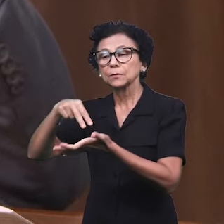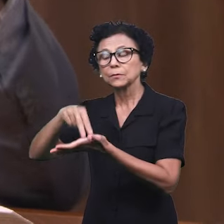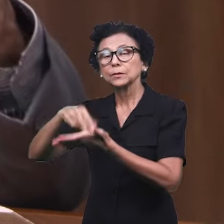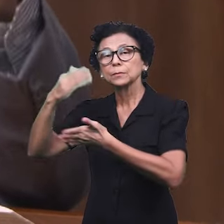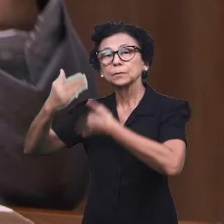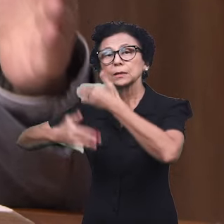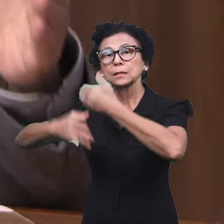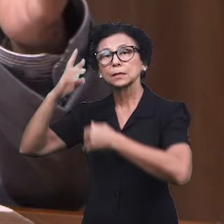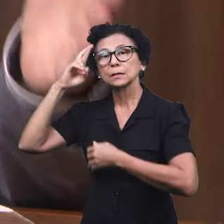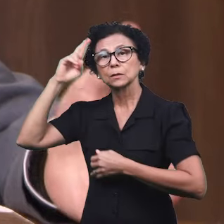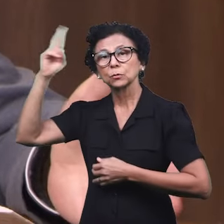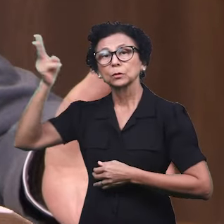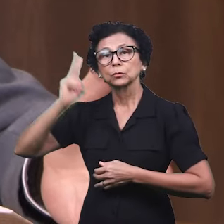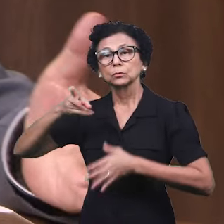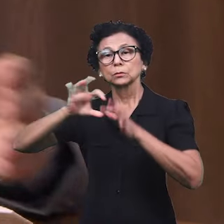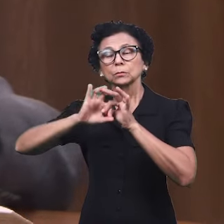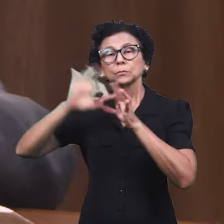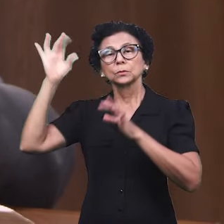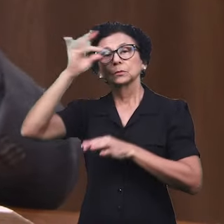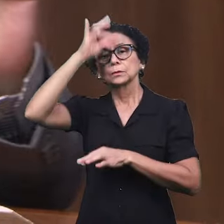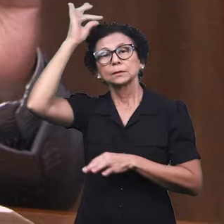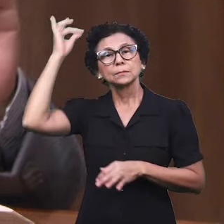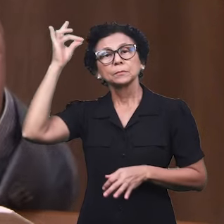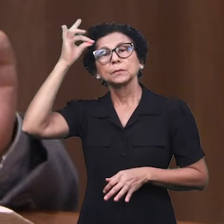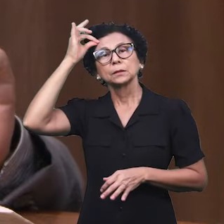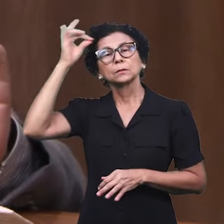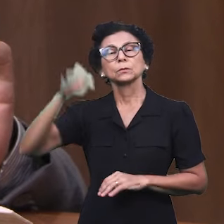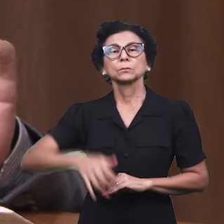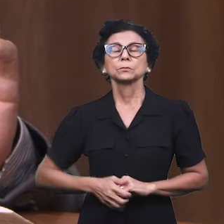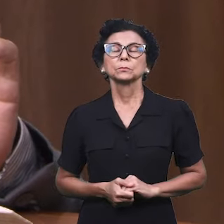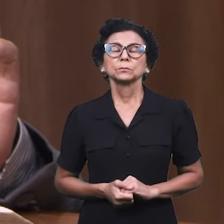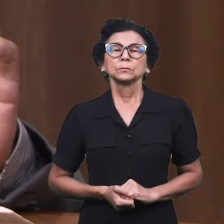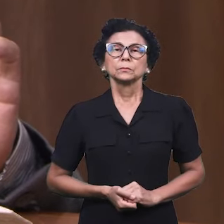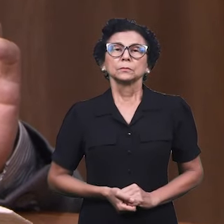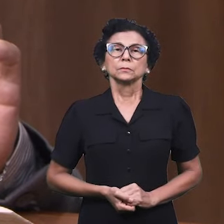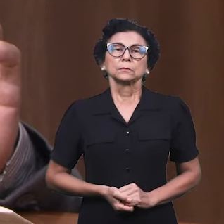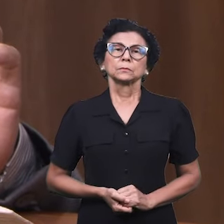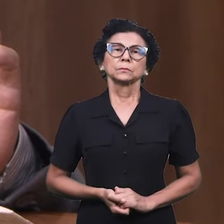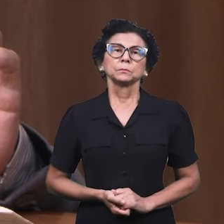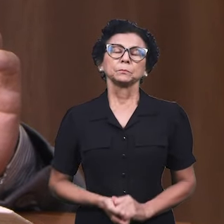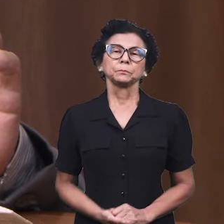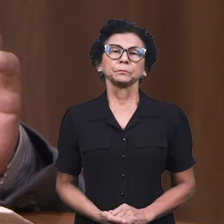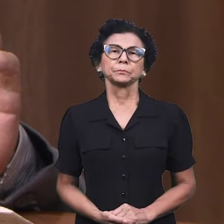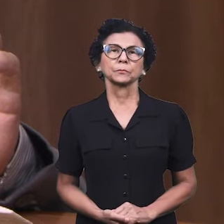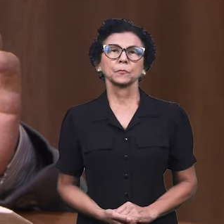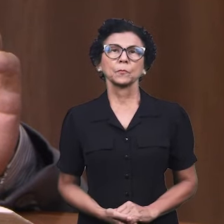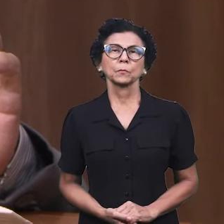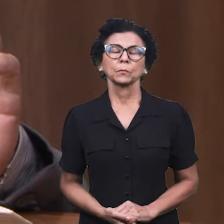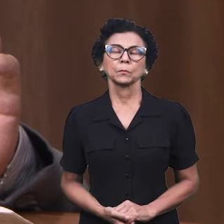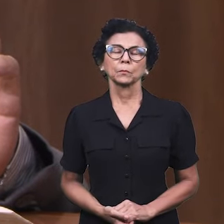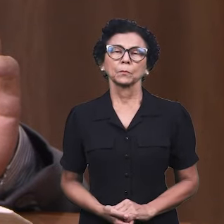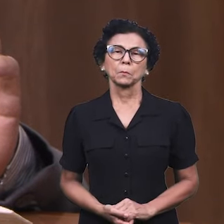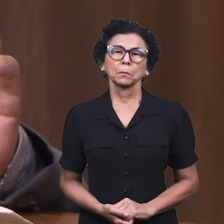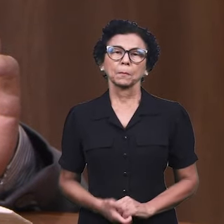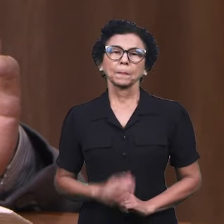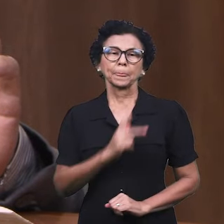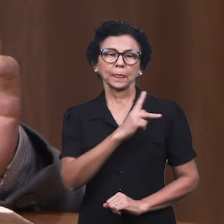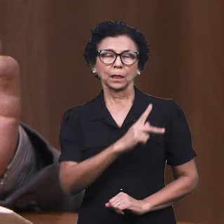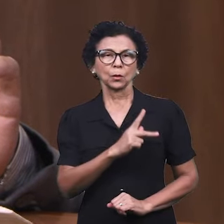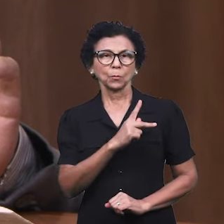e continuar no Espírito. Então esse texto aqui, no verso 23, Paulo coloca